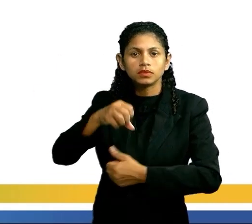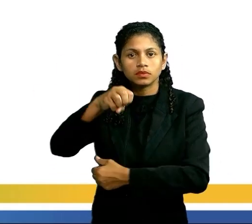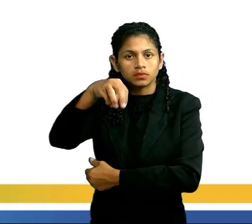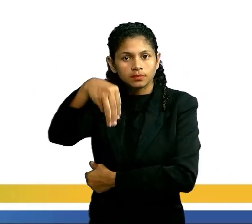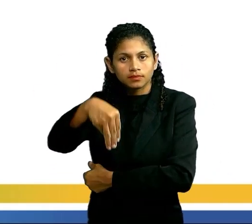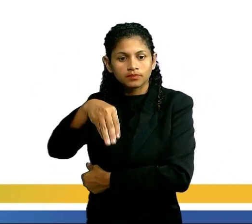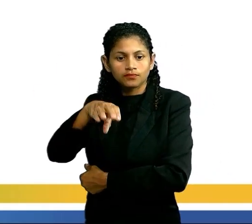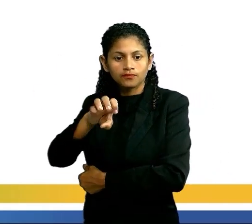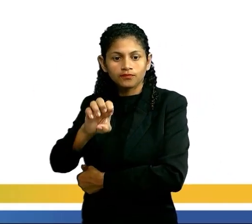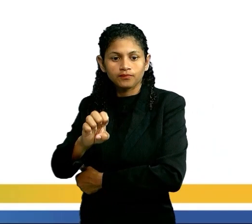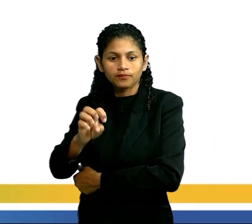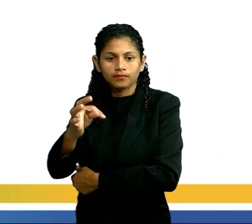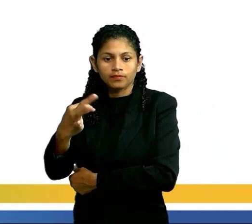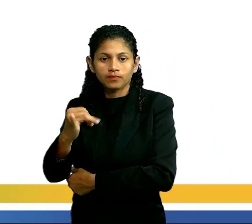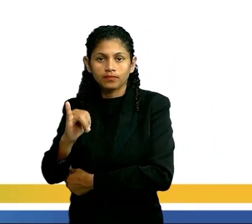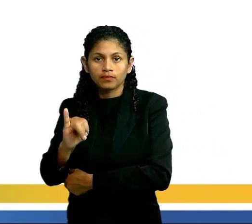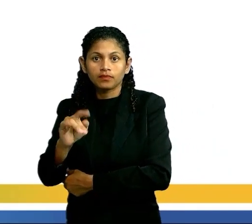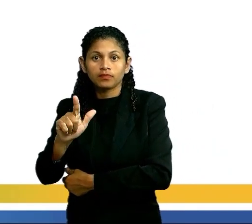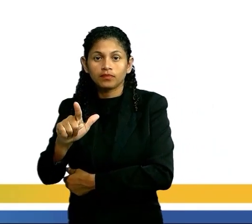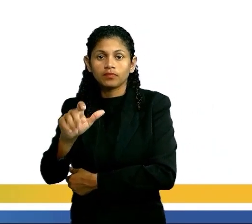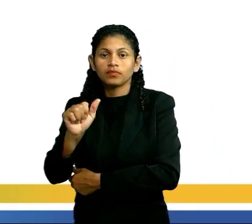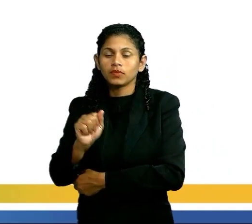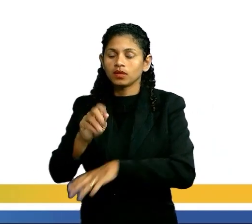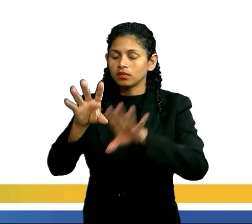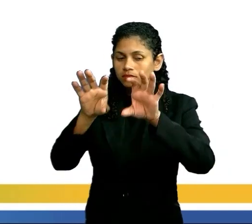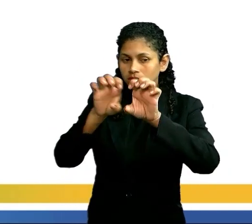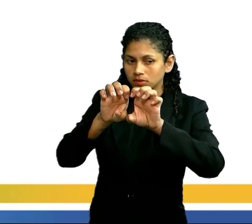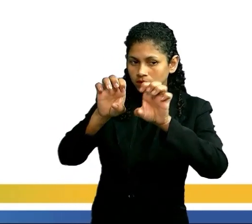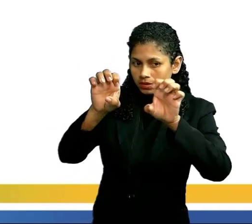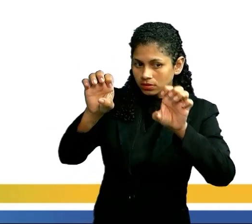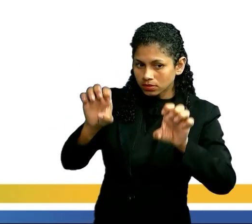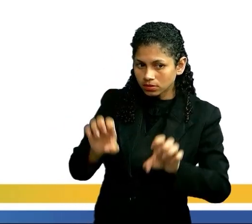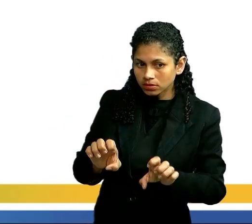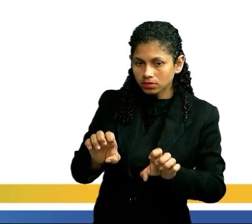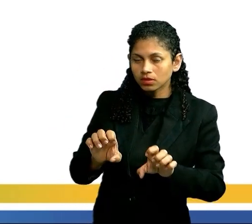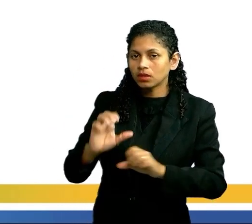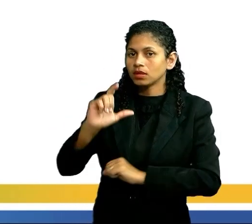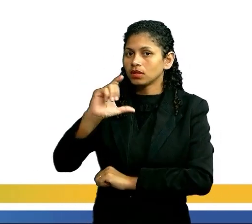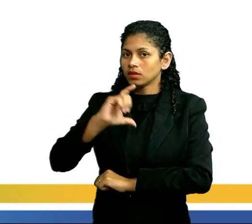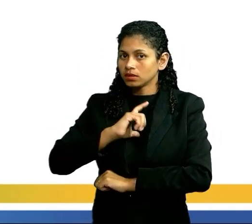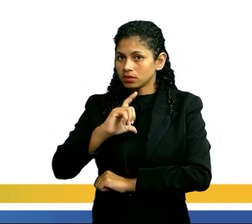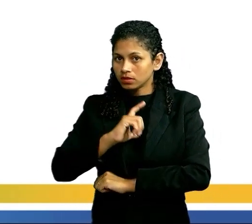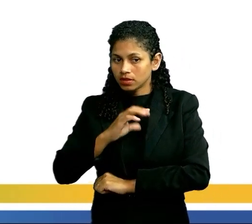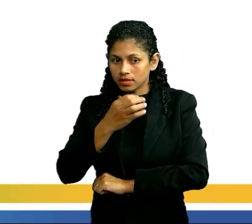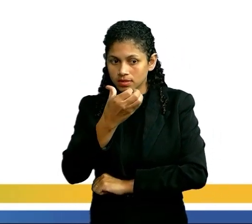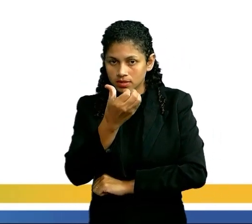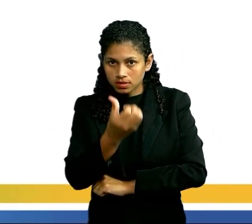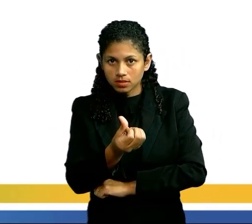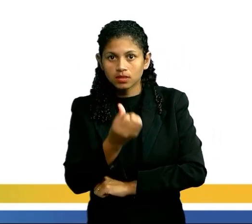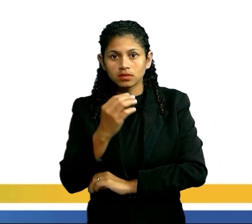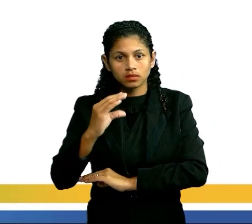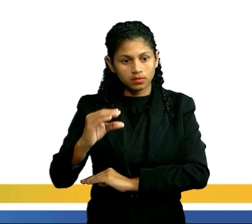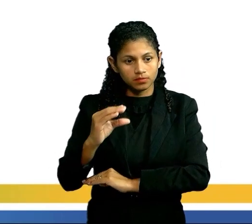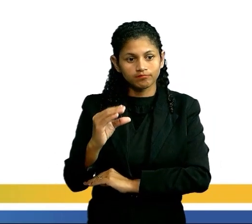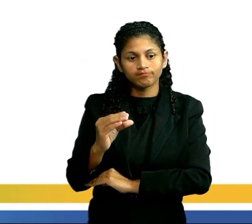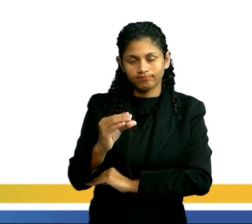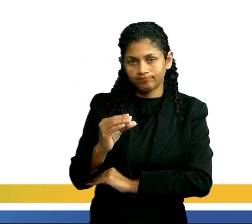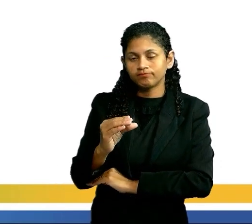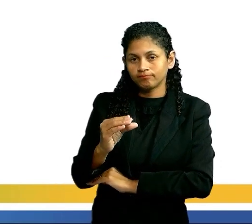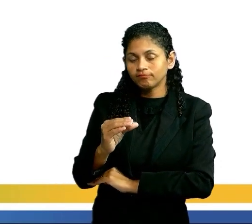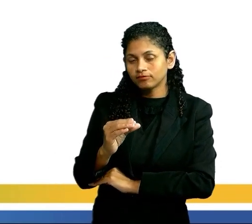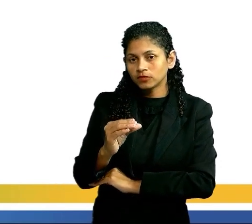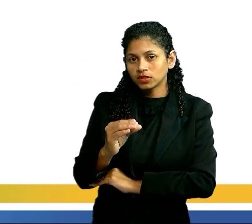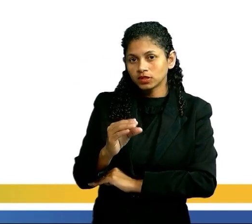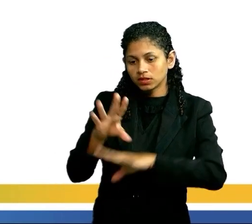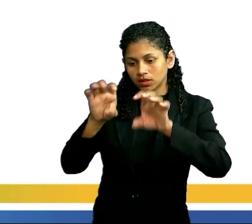é hexeno? São estruturas que possuem 6 carbonos. E essa estrutura tem que estar na forma o